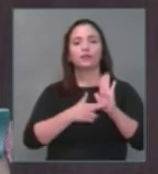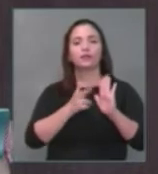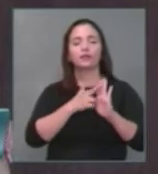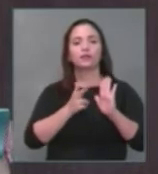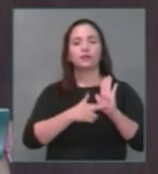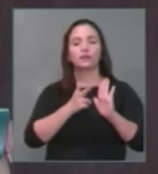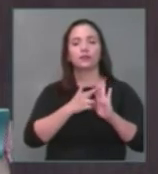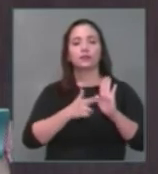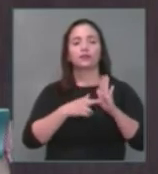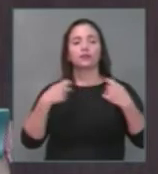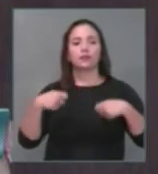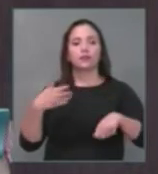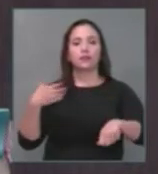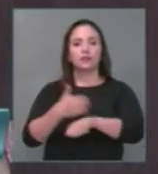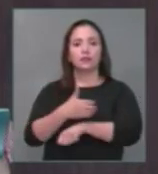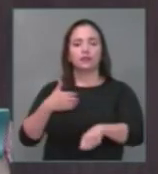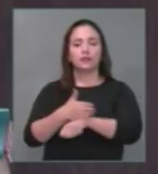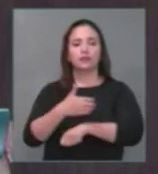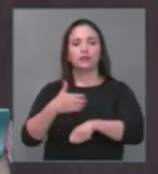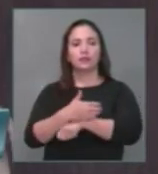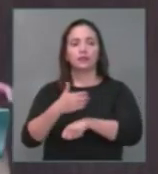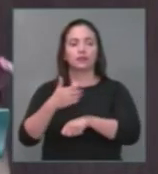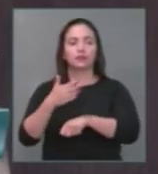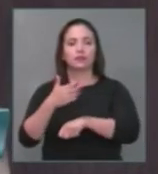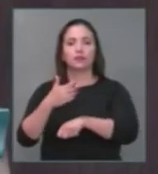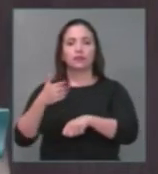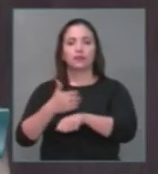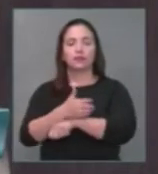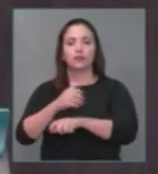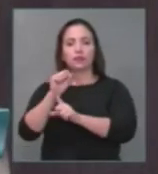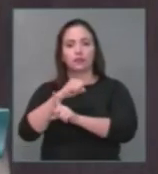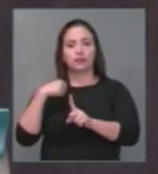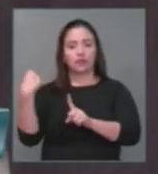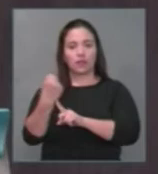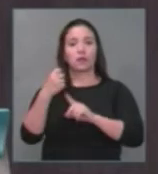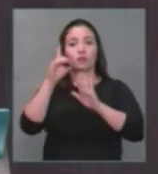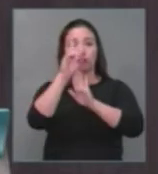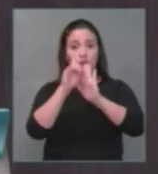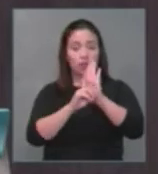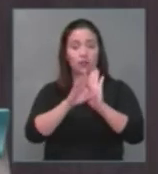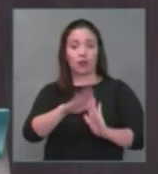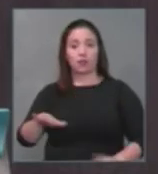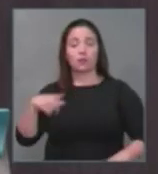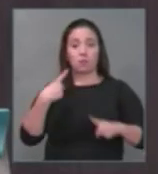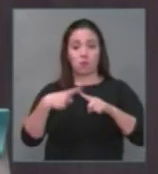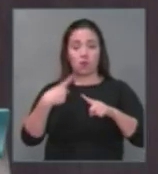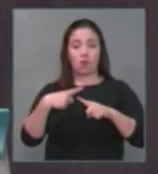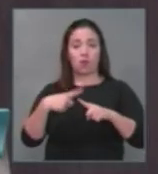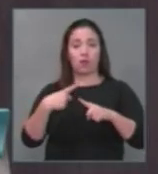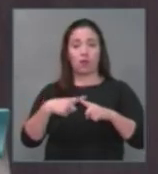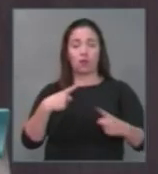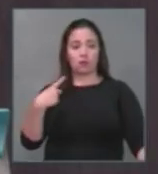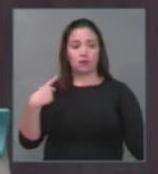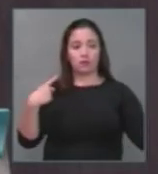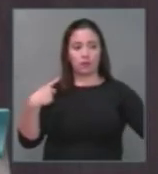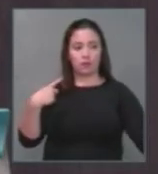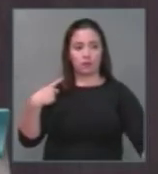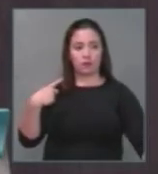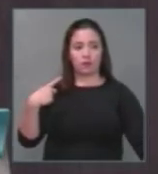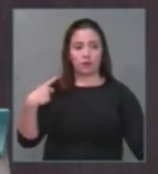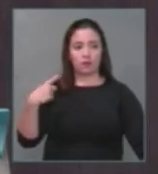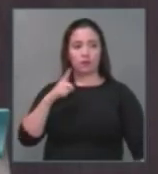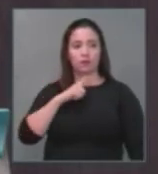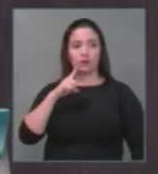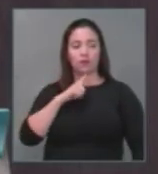participação popular ampla, inclusive do Conselho Estadual dos Direitos da Criança, porque não se poderia pensar um programa de combate à